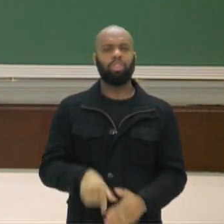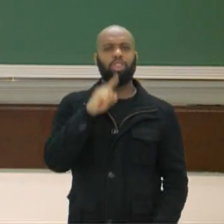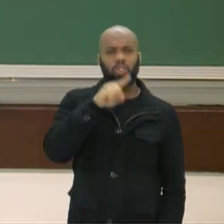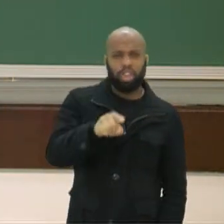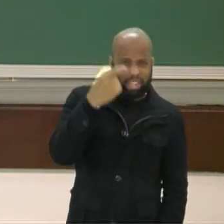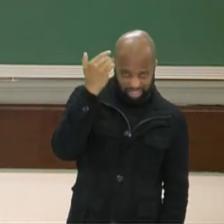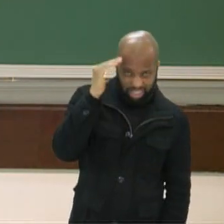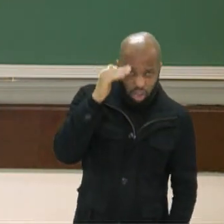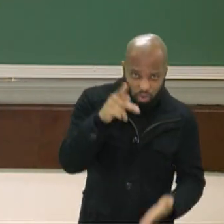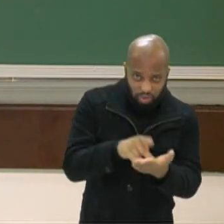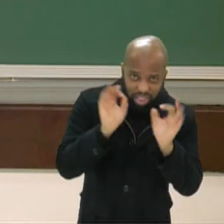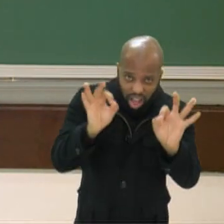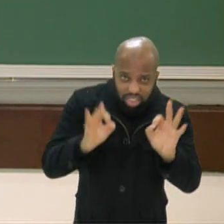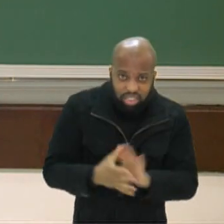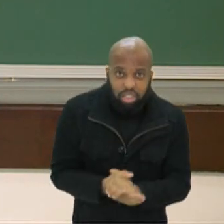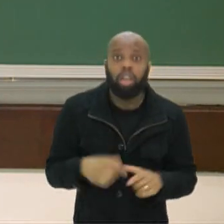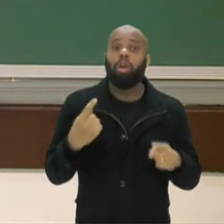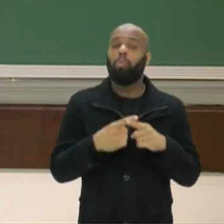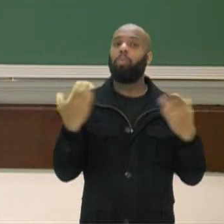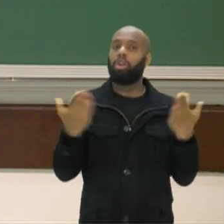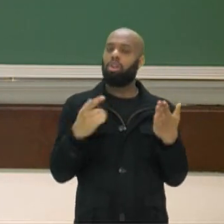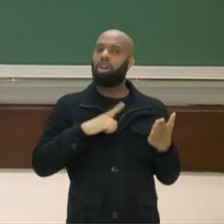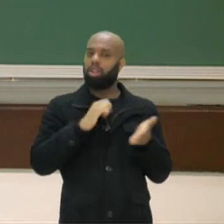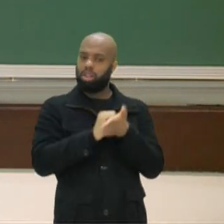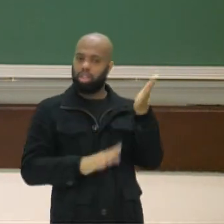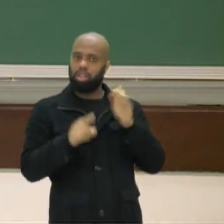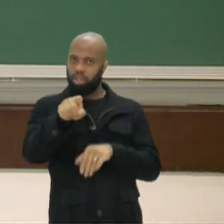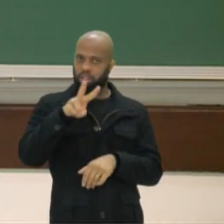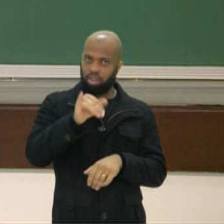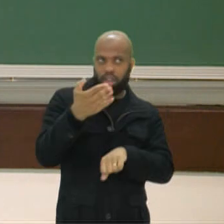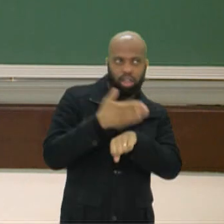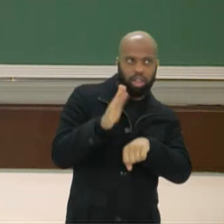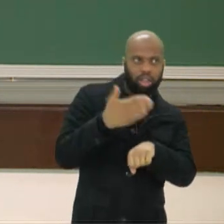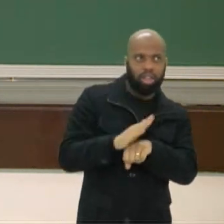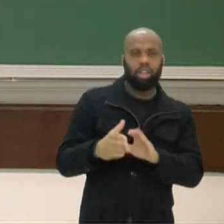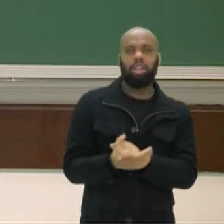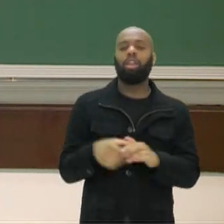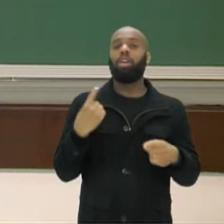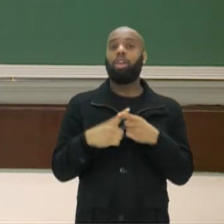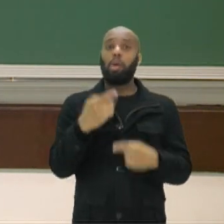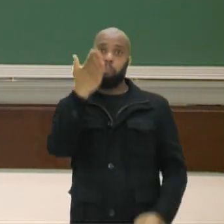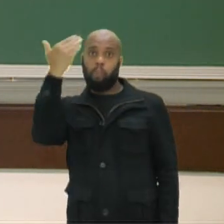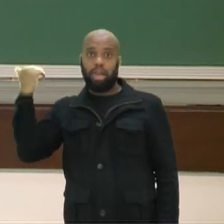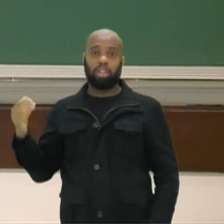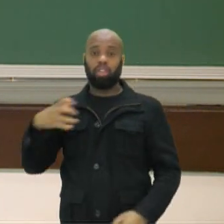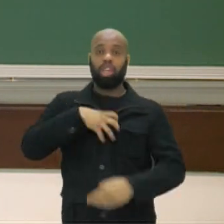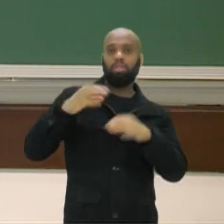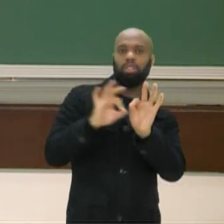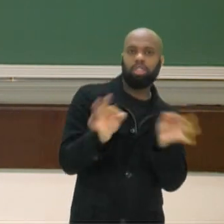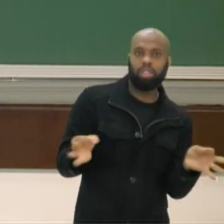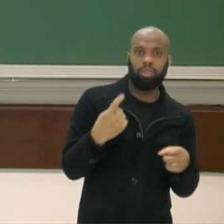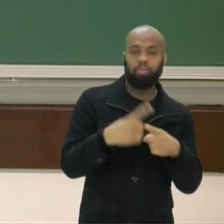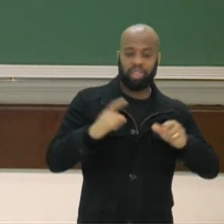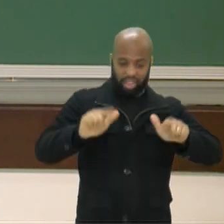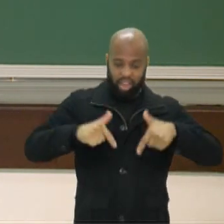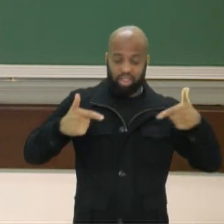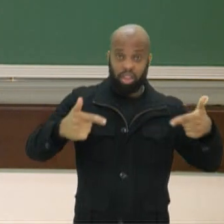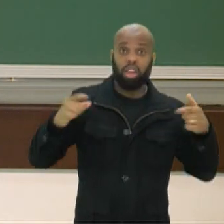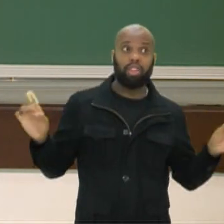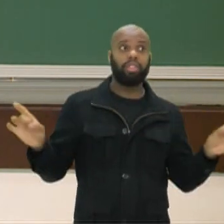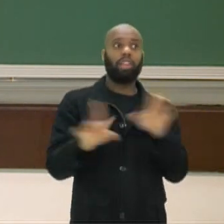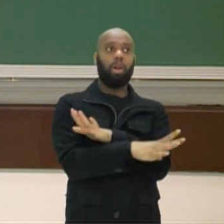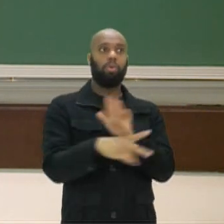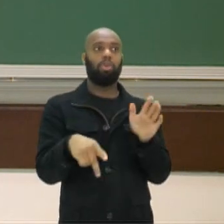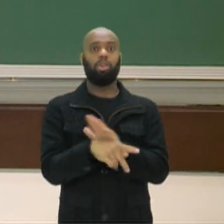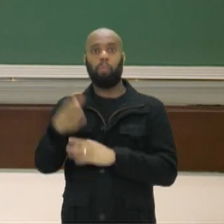entenderam, pessoal? Então, assim, porque agora vai vir um exercício para vocês praticarem. Passado simples. A ação acabou